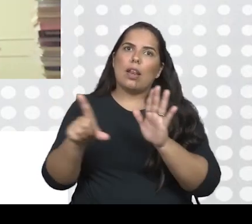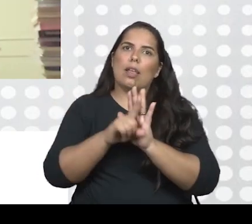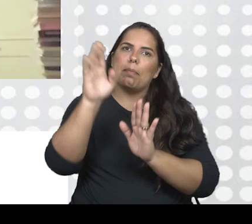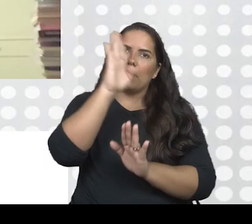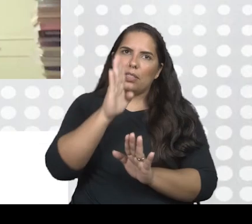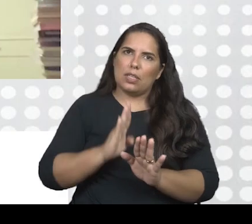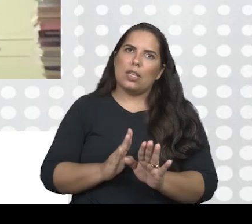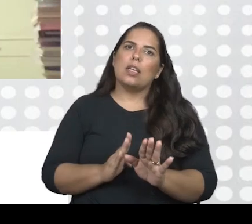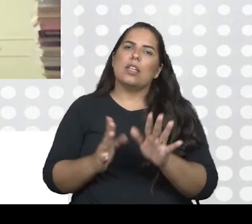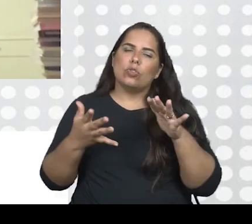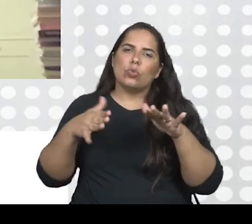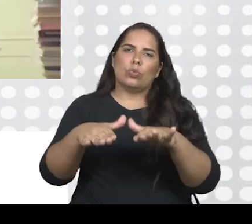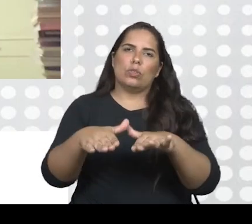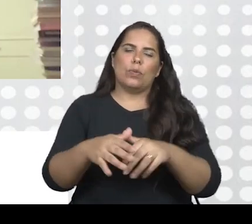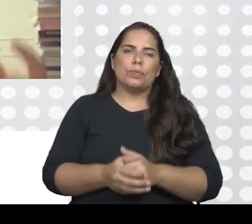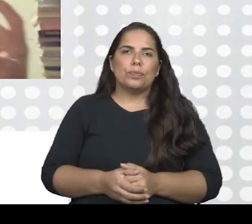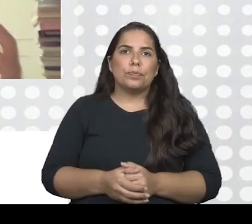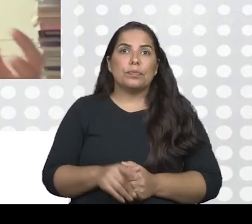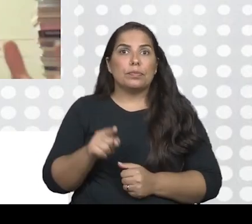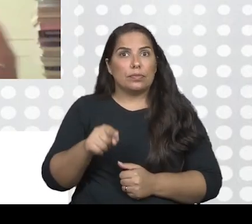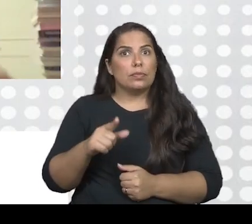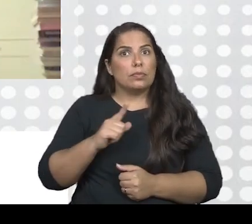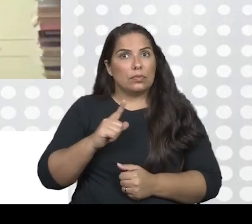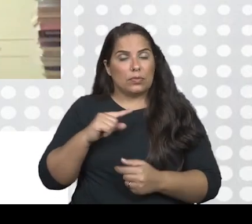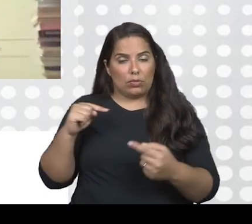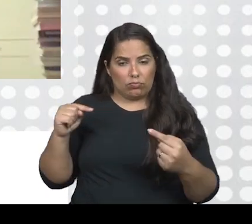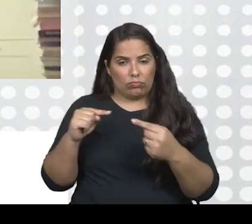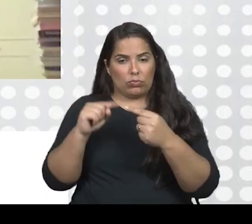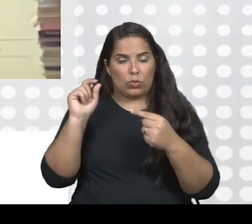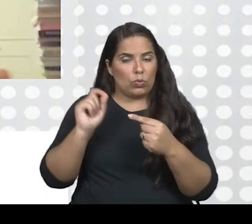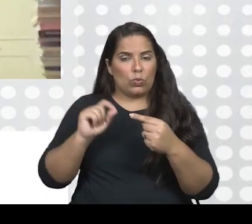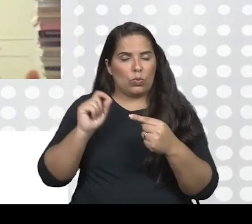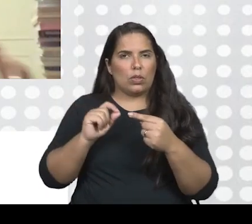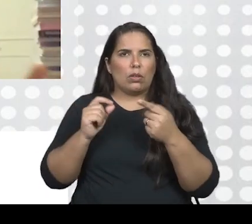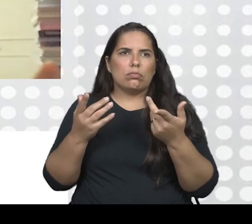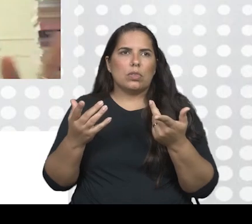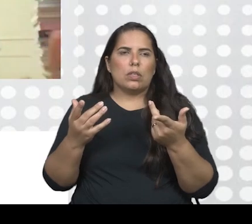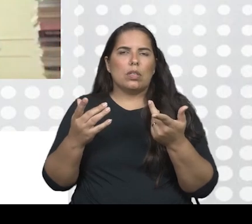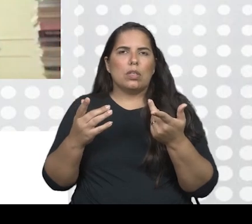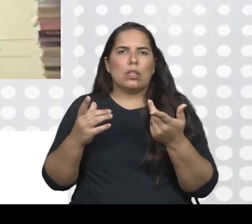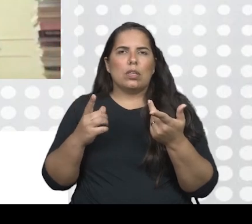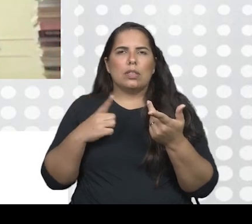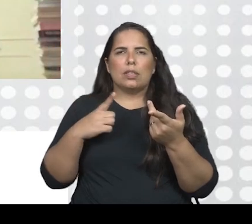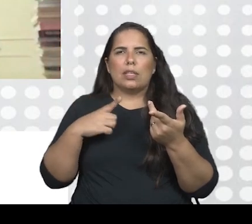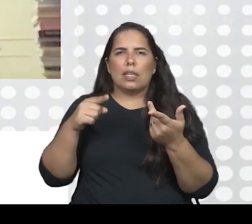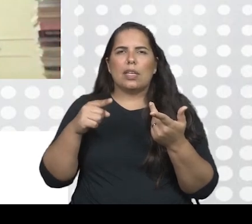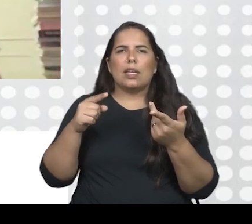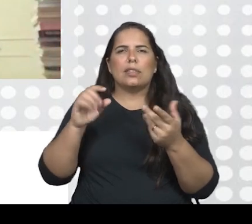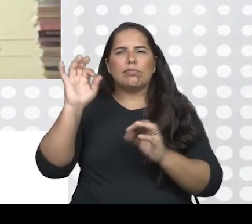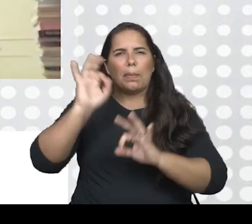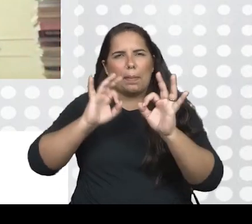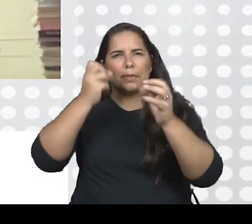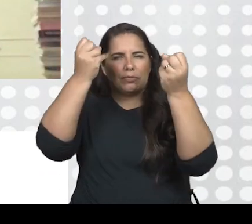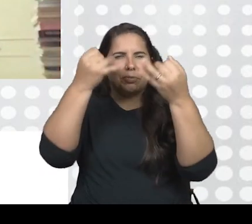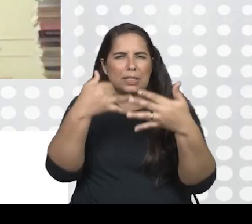lei brasileira de inclusão. Isso tem relação com todo esse